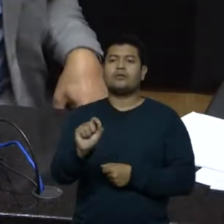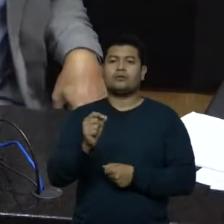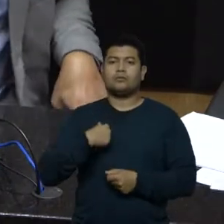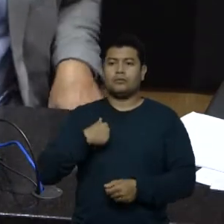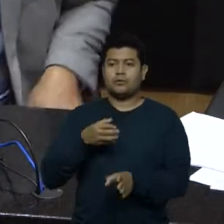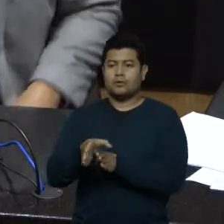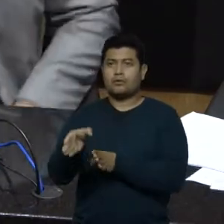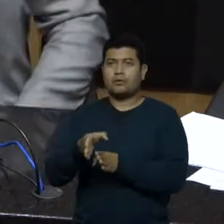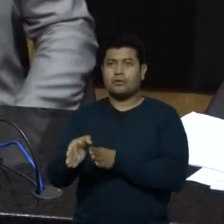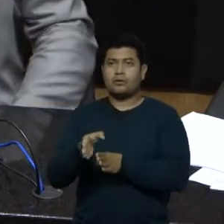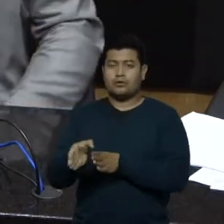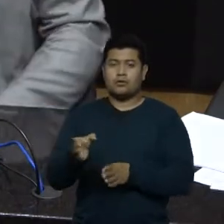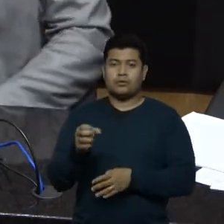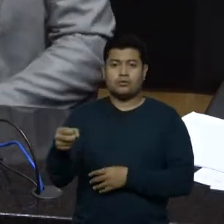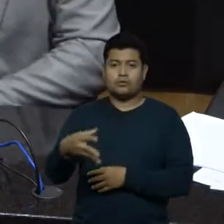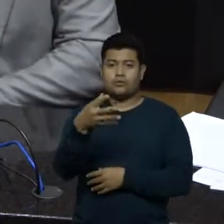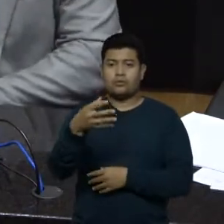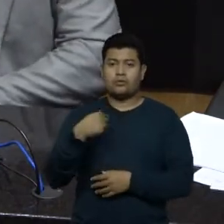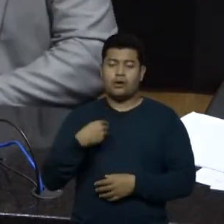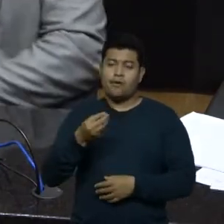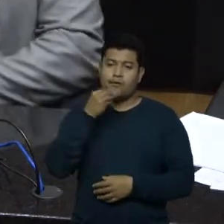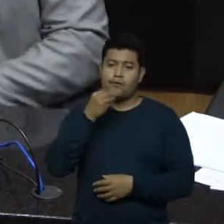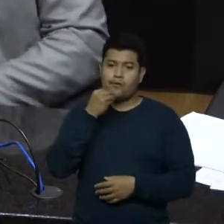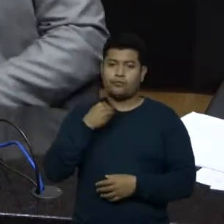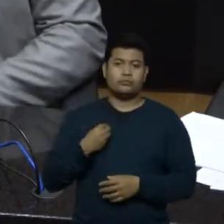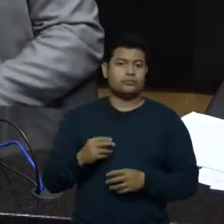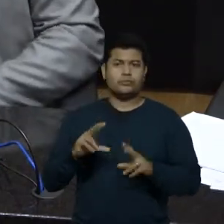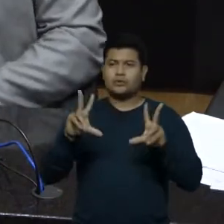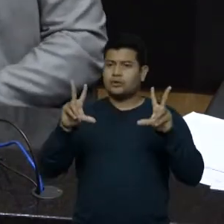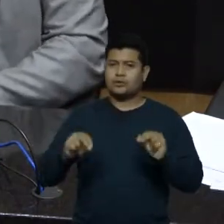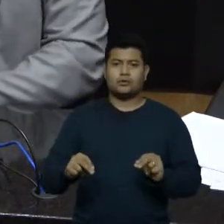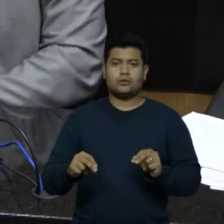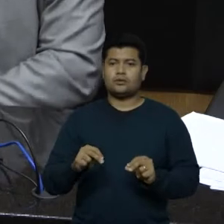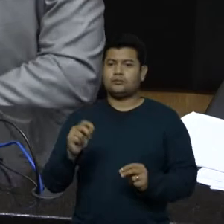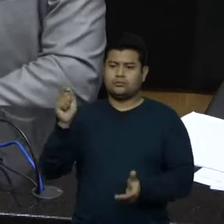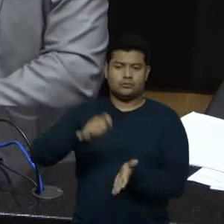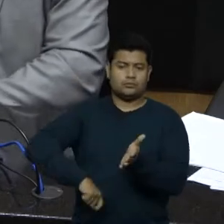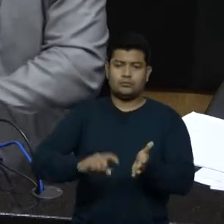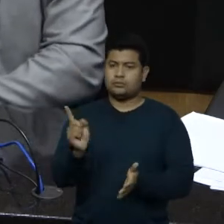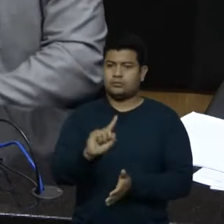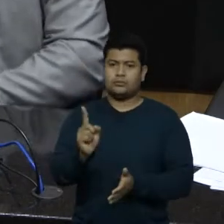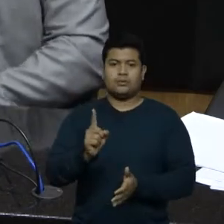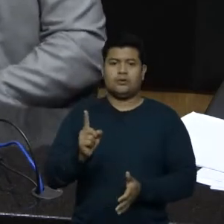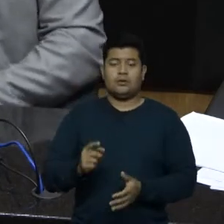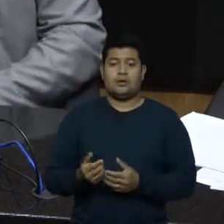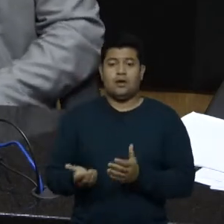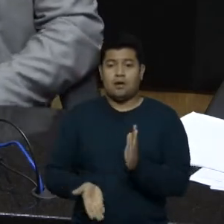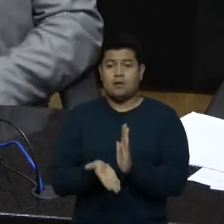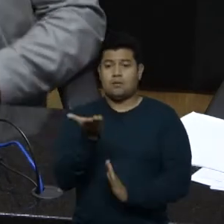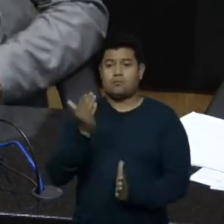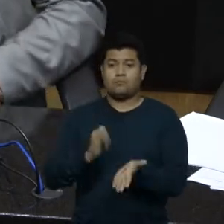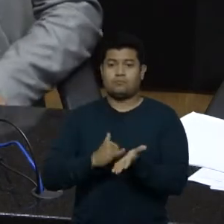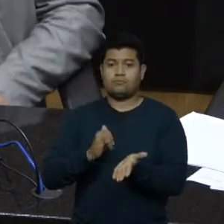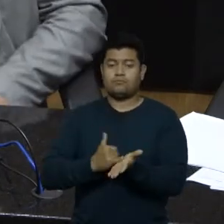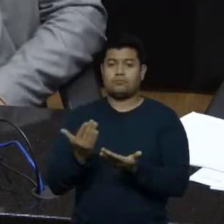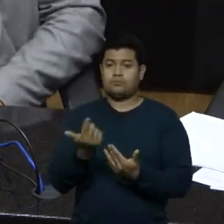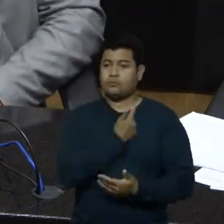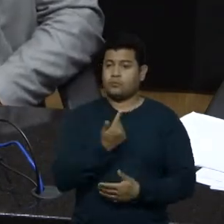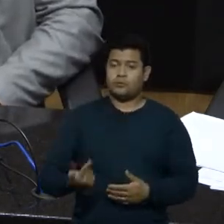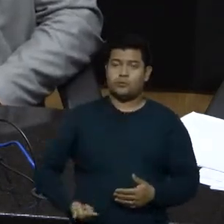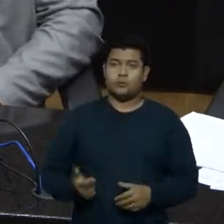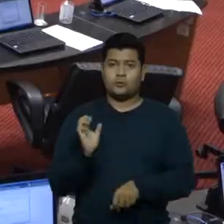encaminhamento novo é obviamente não validar não assinar embaixo a Esse aumento e do Governo do